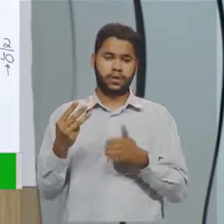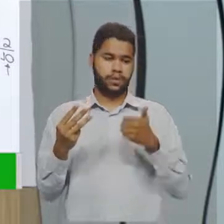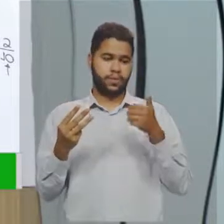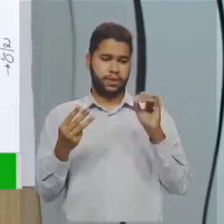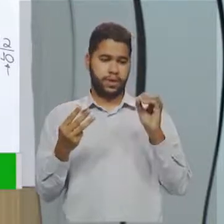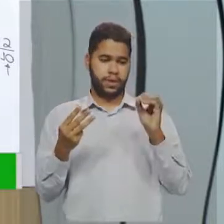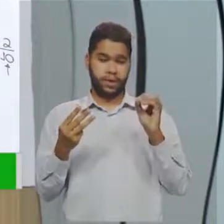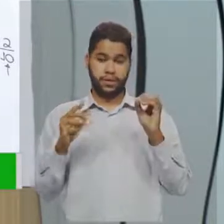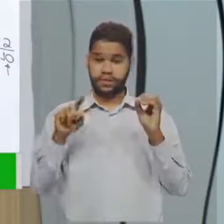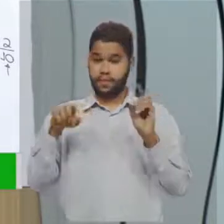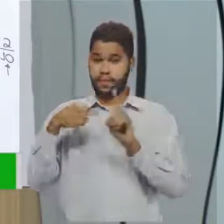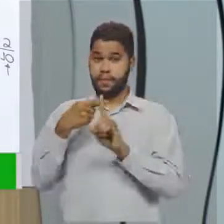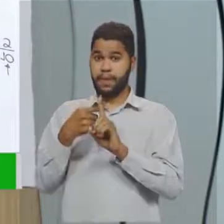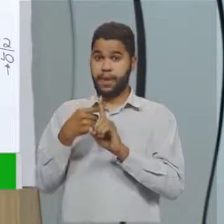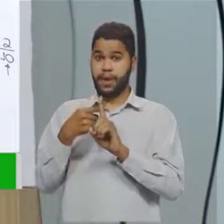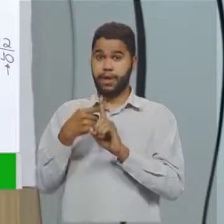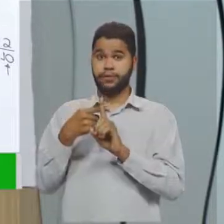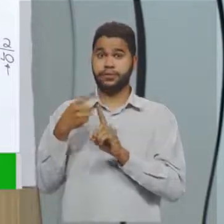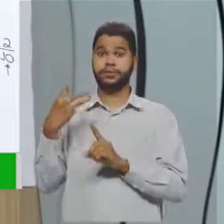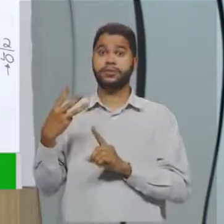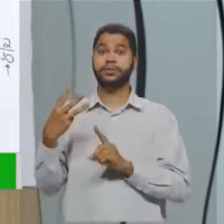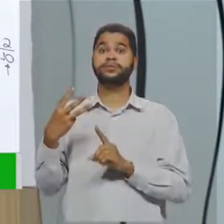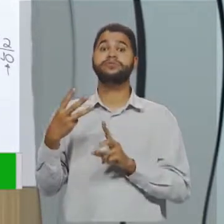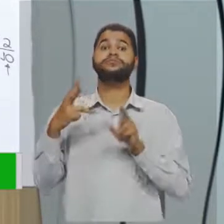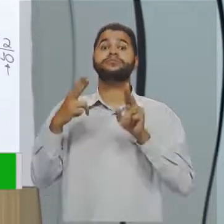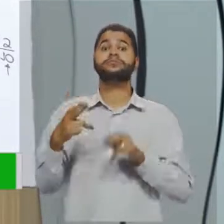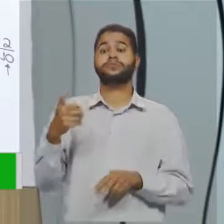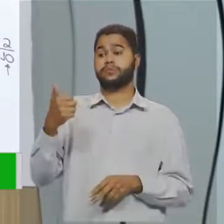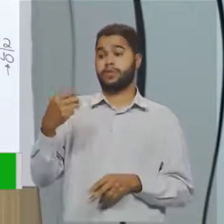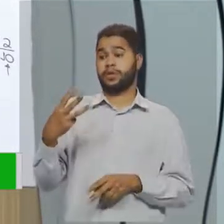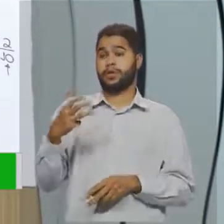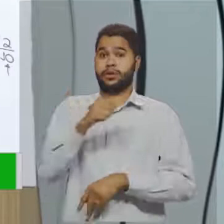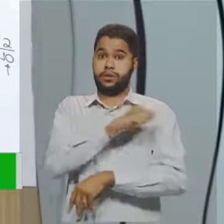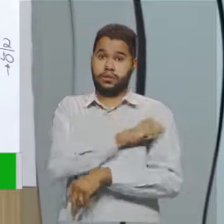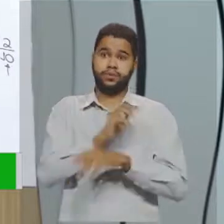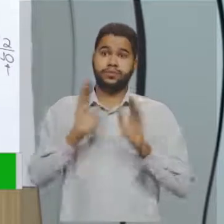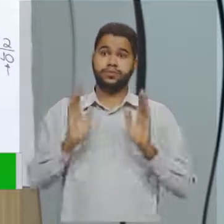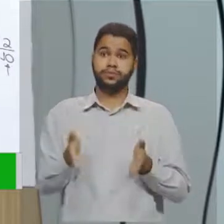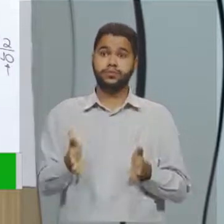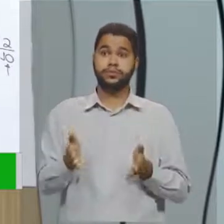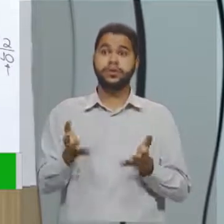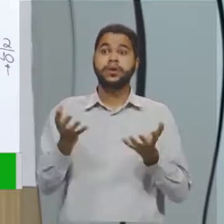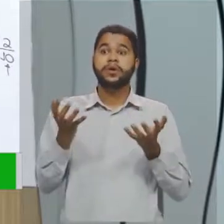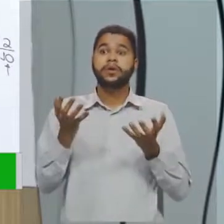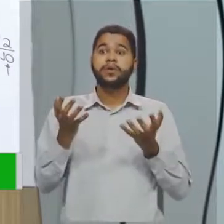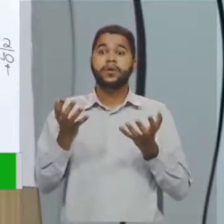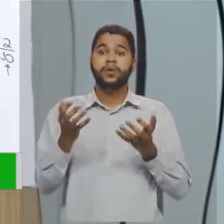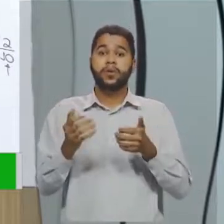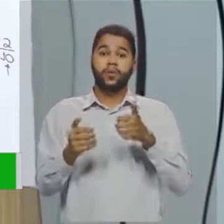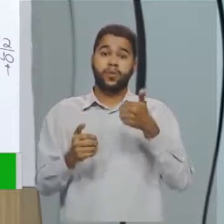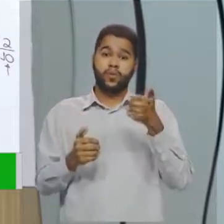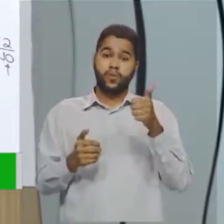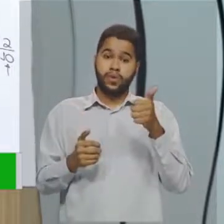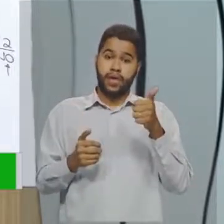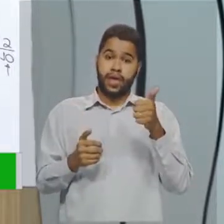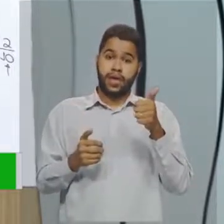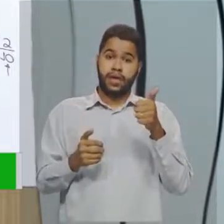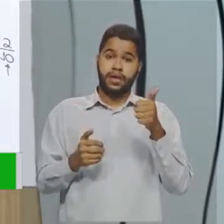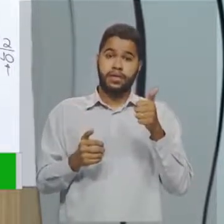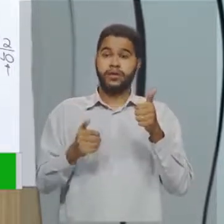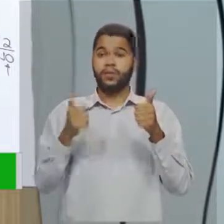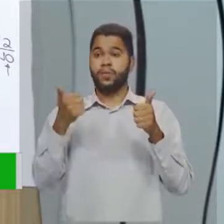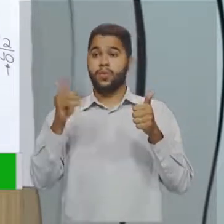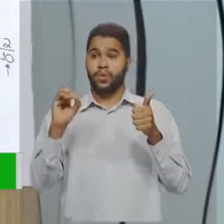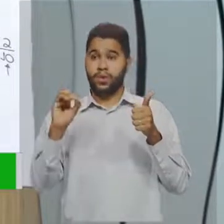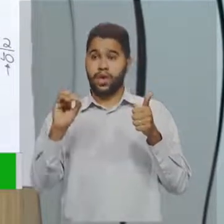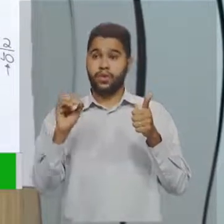já tenho aí 13 alunos. Como eu estou querendo o 11º, o 10º termo e o 11º, quer dizer que o